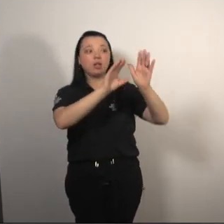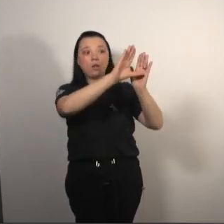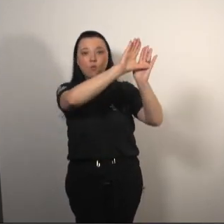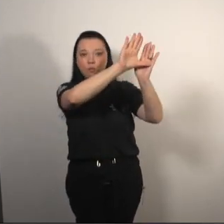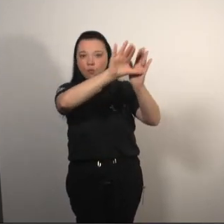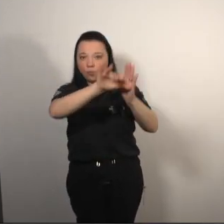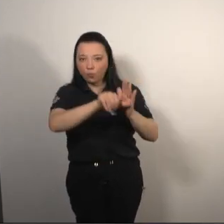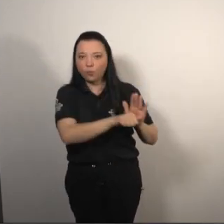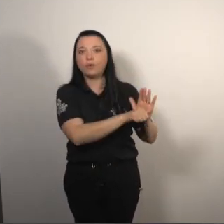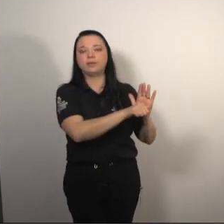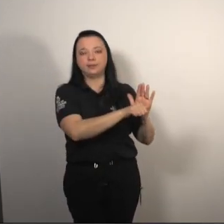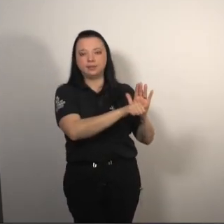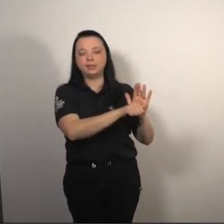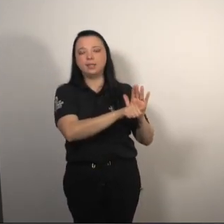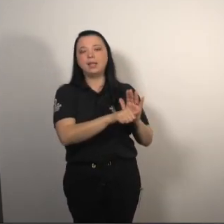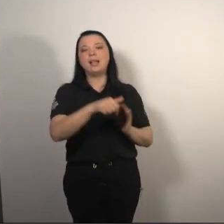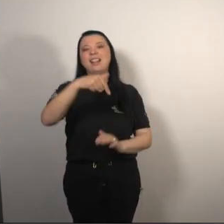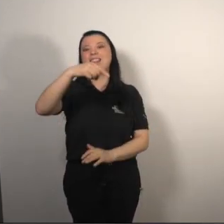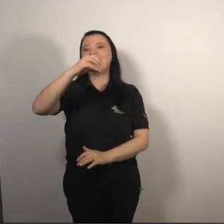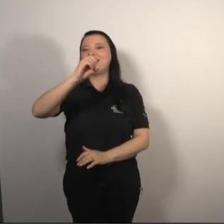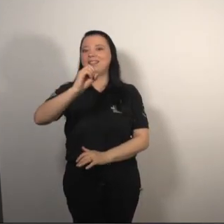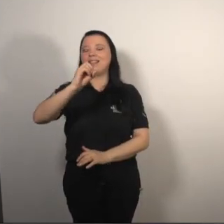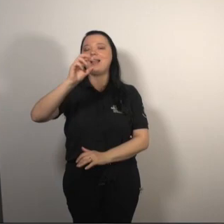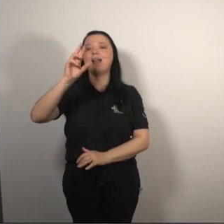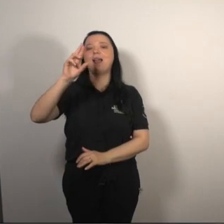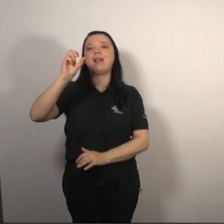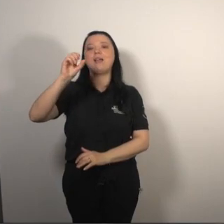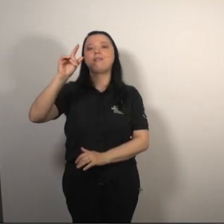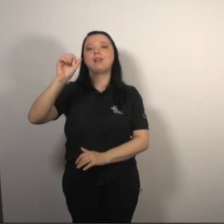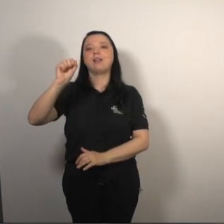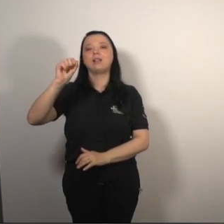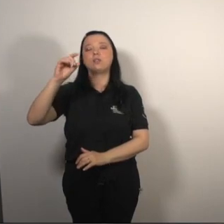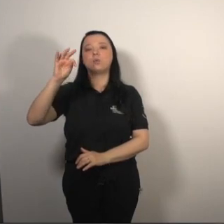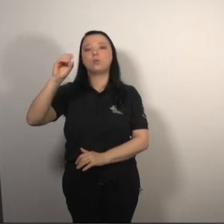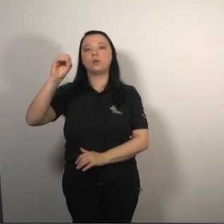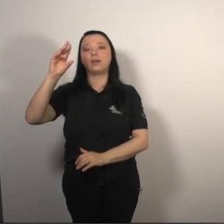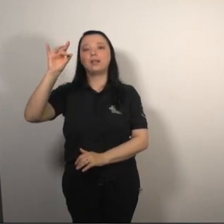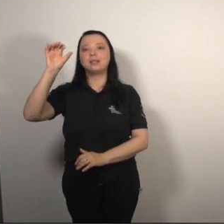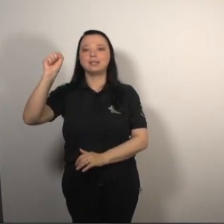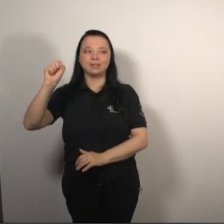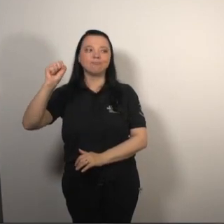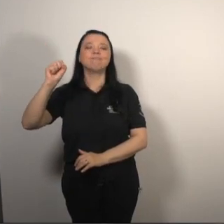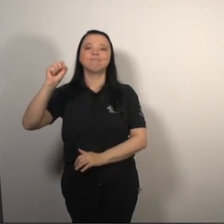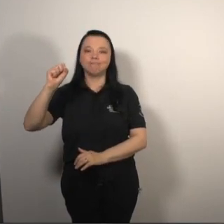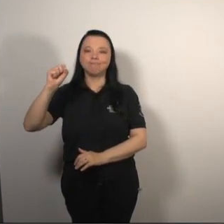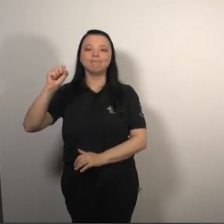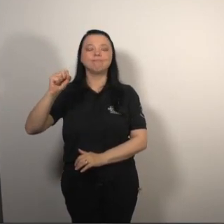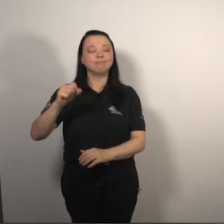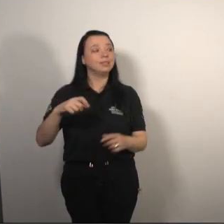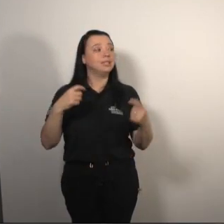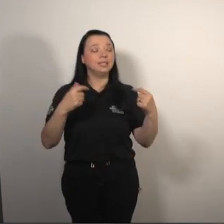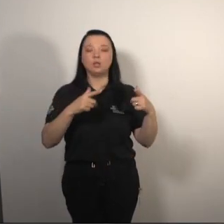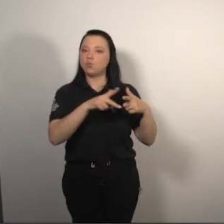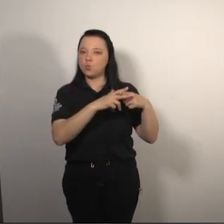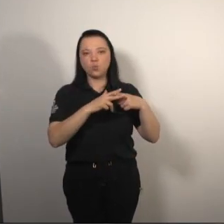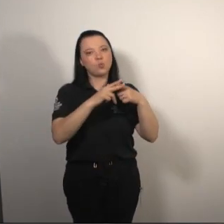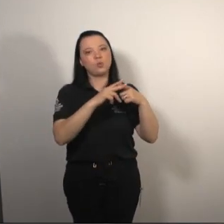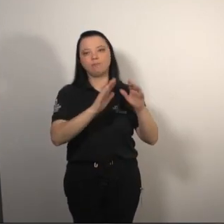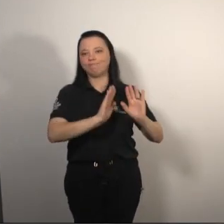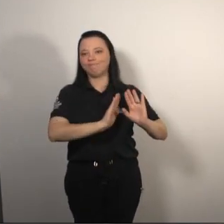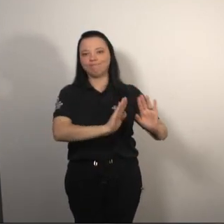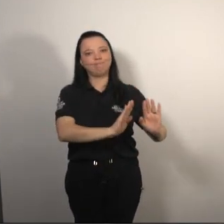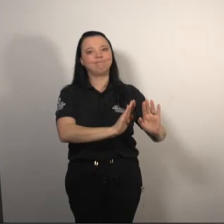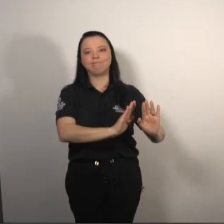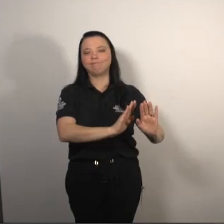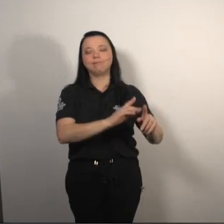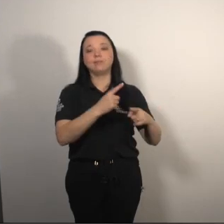dos equipamentos, 70 refletores dos fios, a iluminação normal ela está funcionando, o que a gente não tem lá são